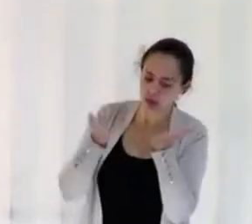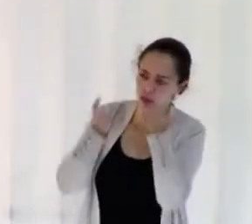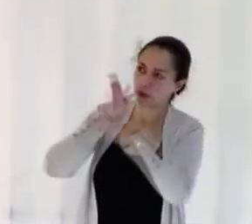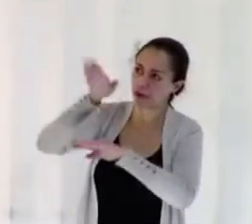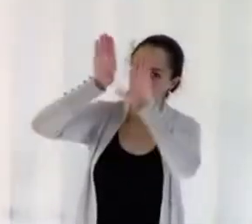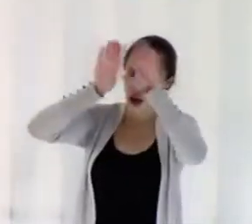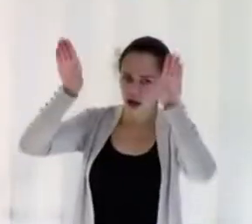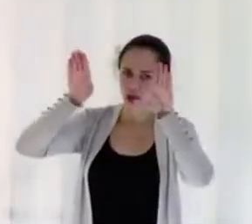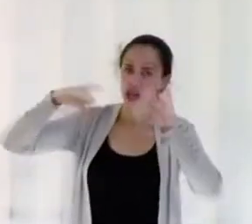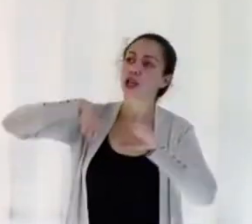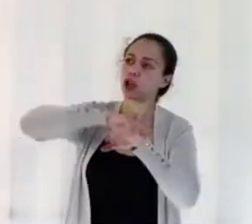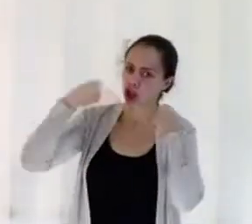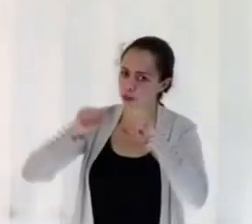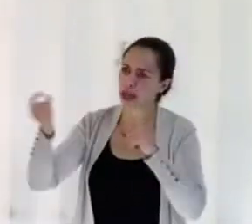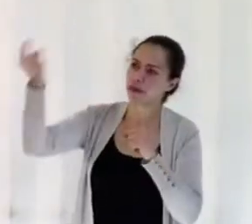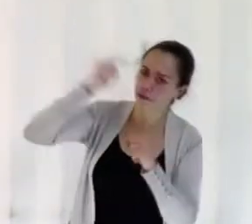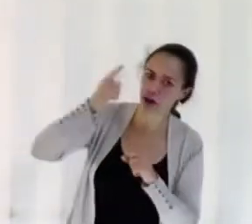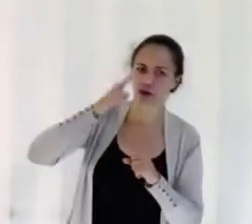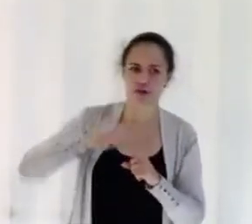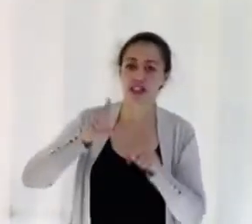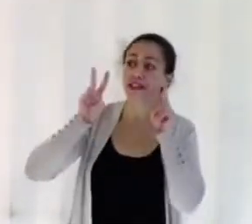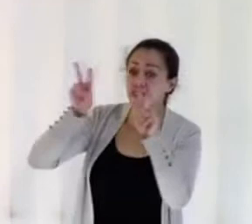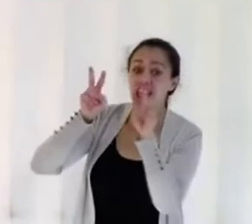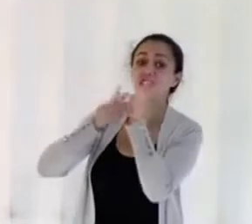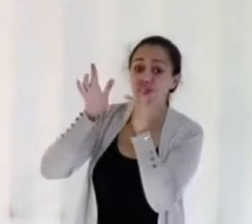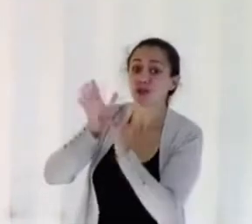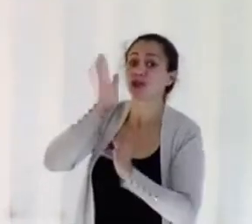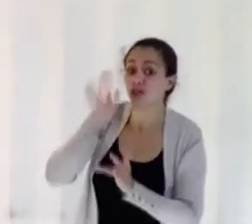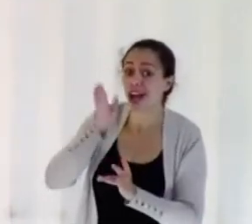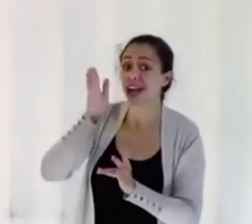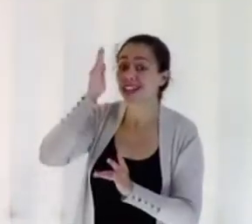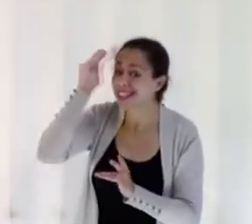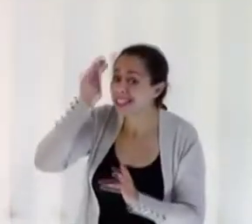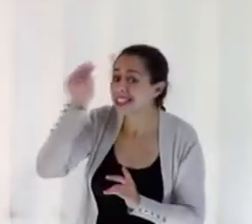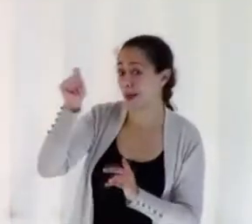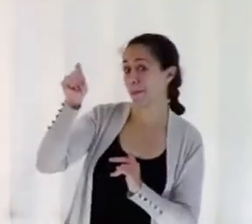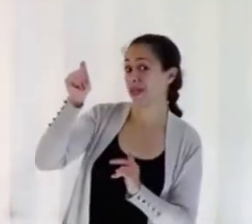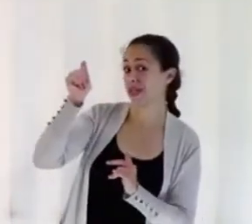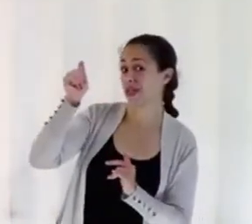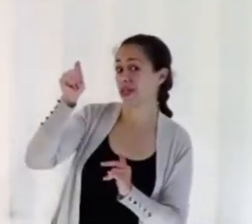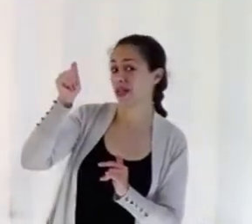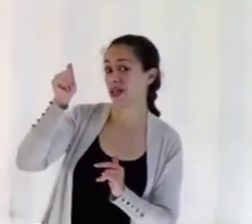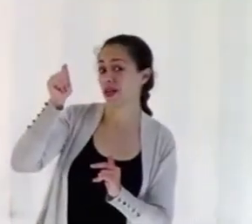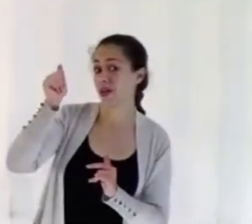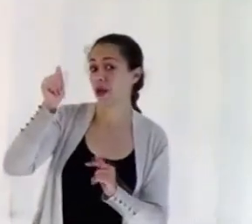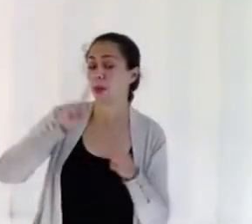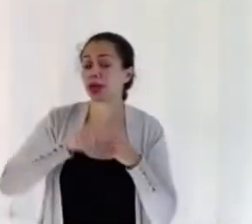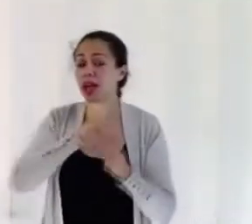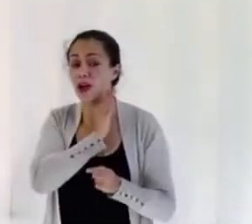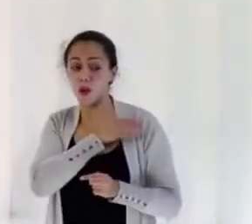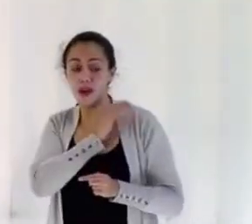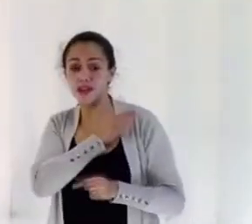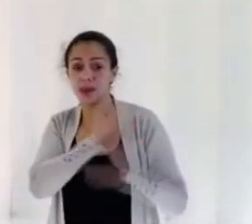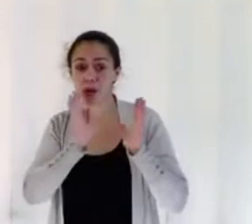Cristo Jesus. Sabe por quê? Porque o que vale é estar o coração confirmado